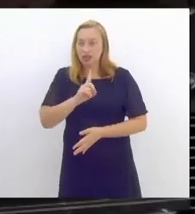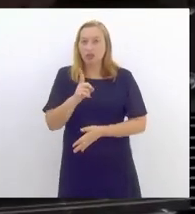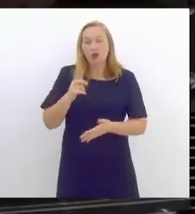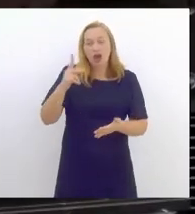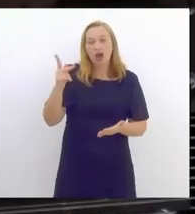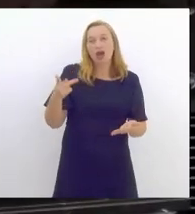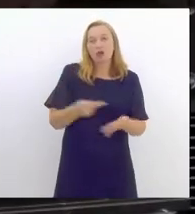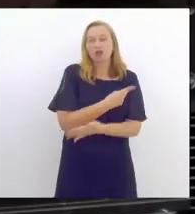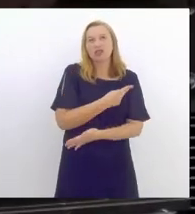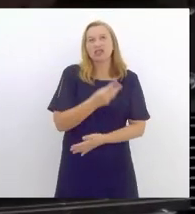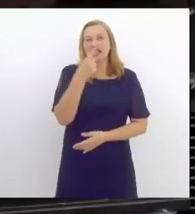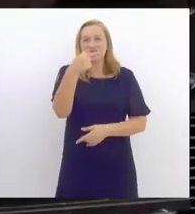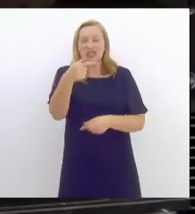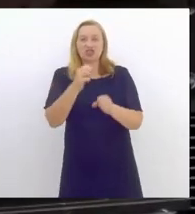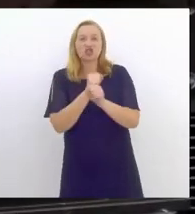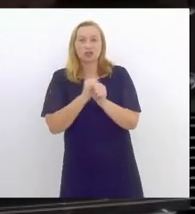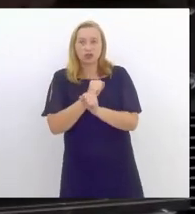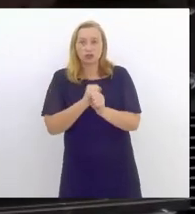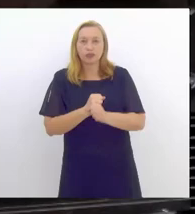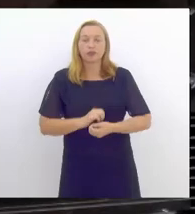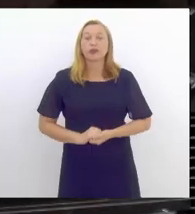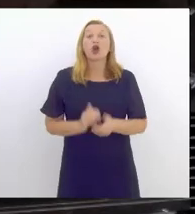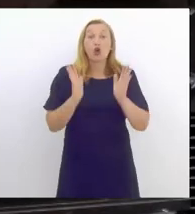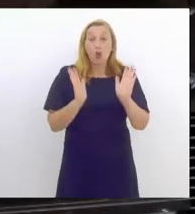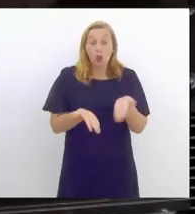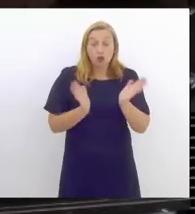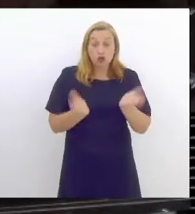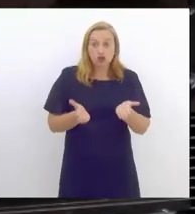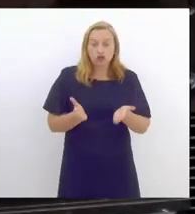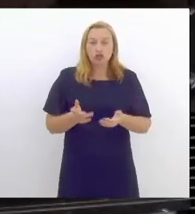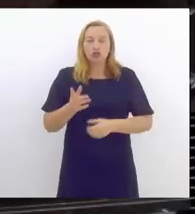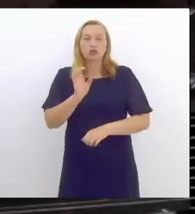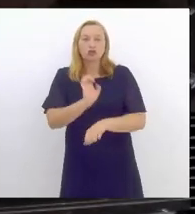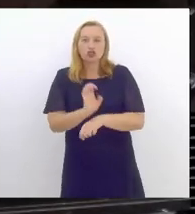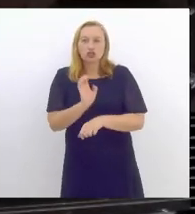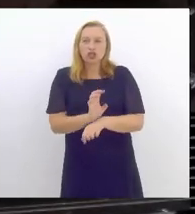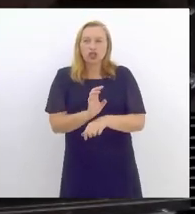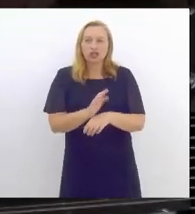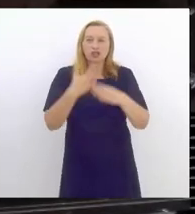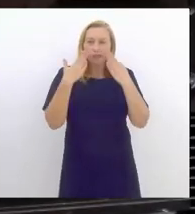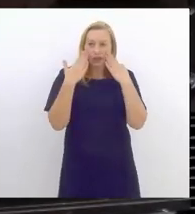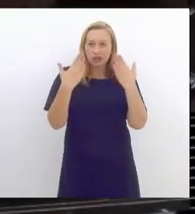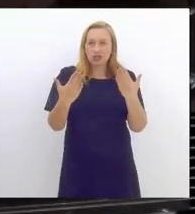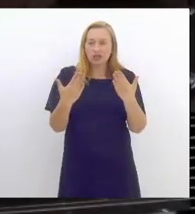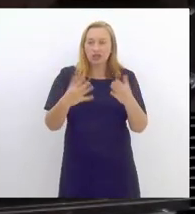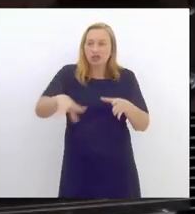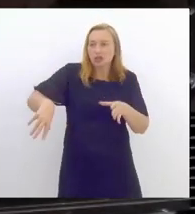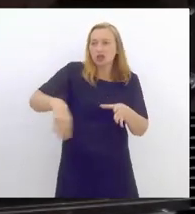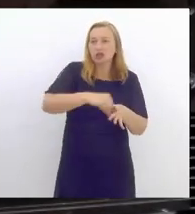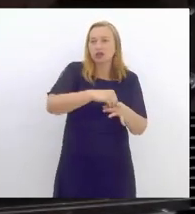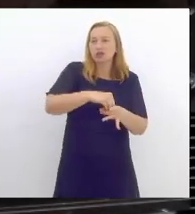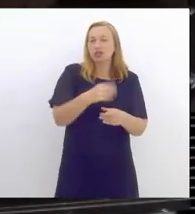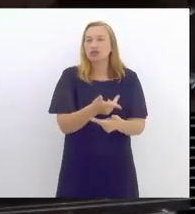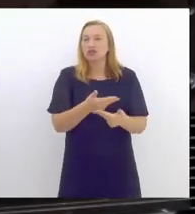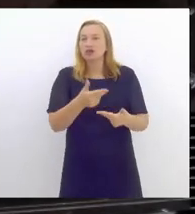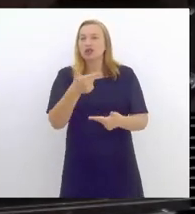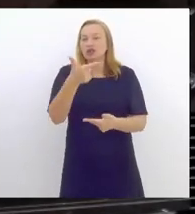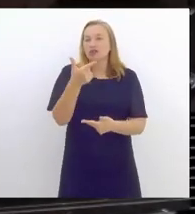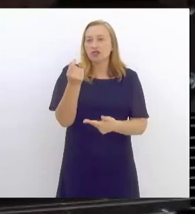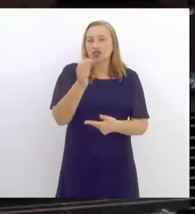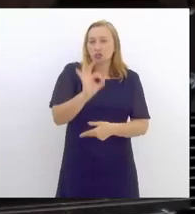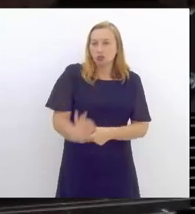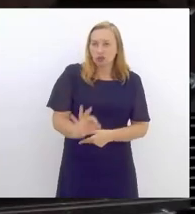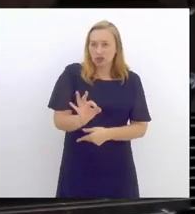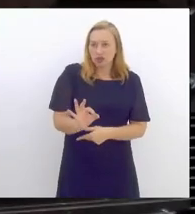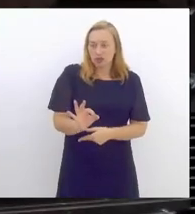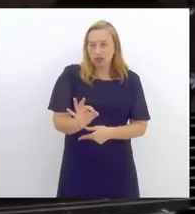havia 7 anos. Hoje, o Estado apresenta a previsão de incremento de quase 20% na